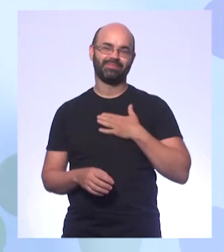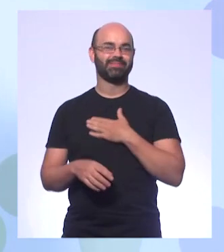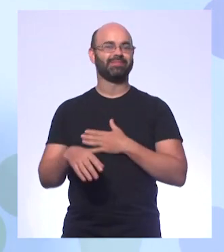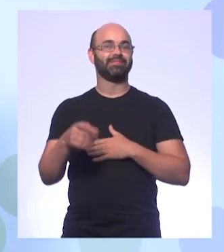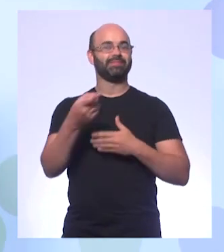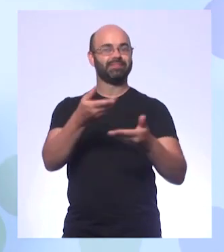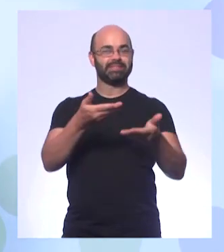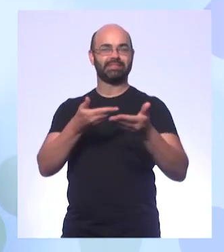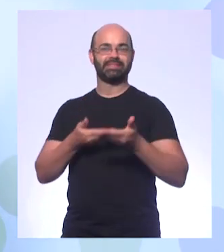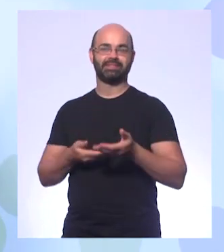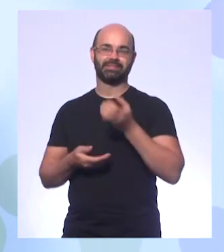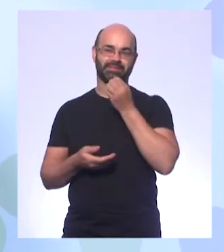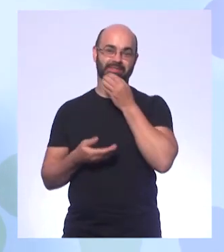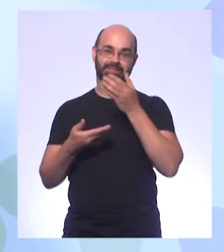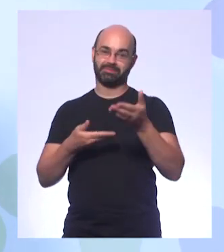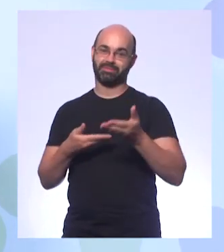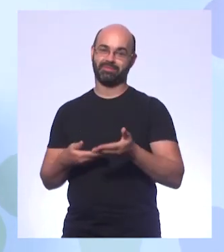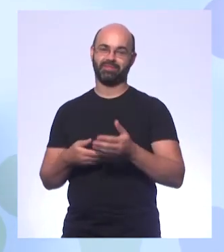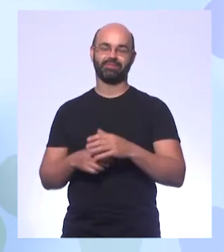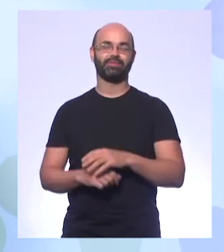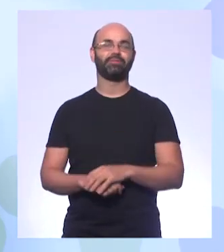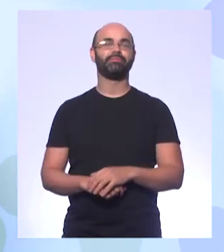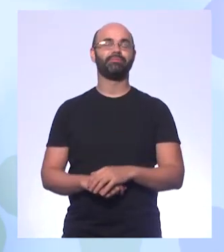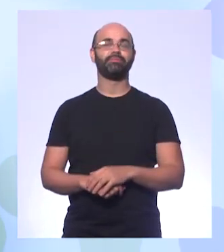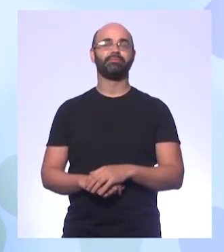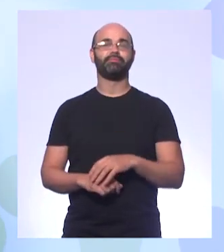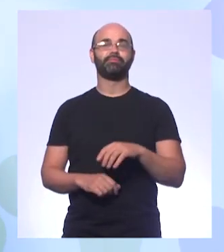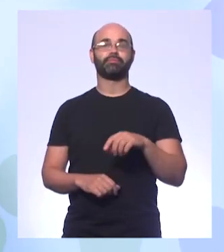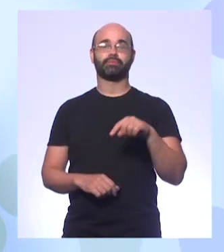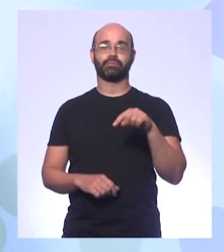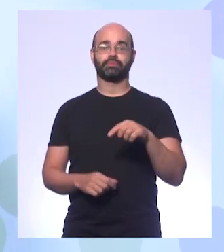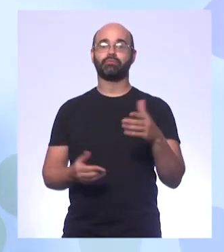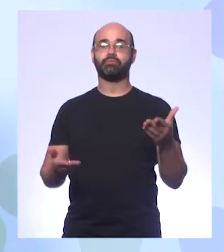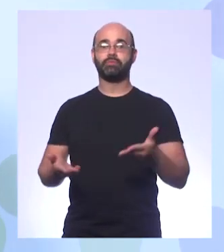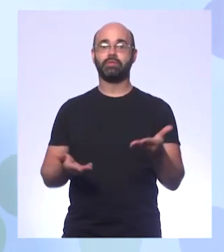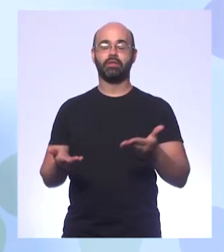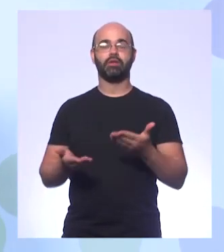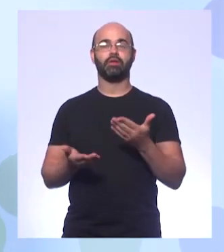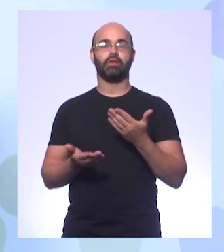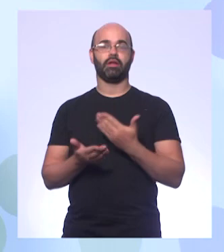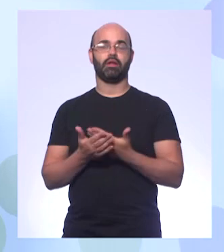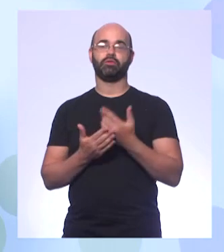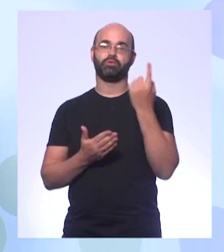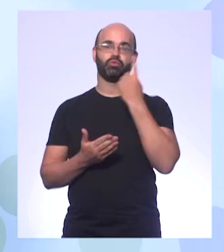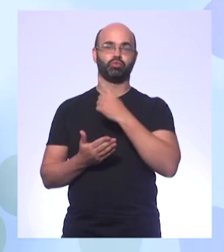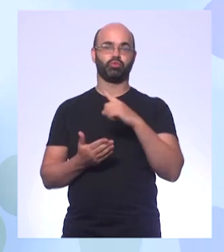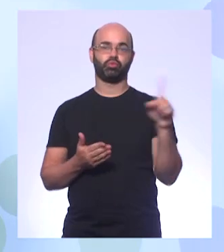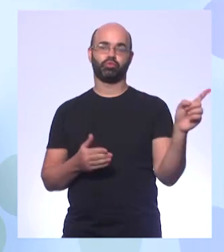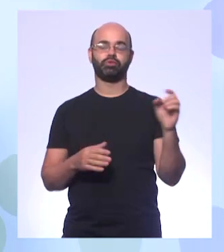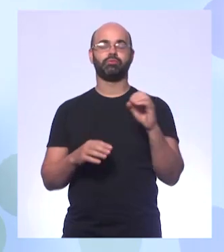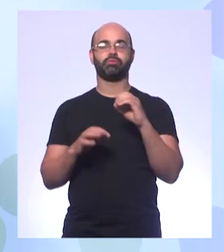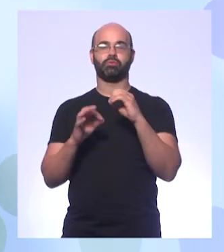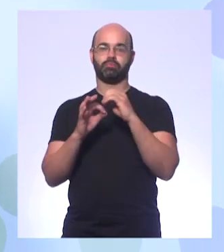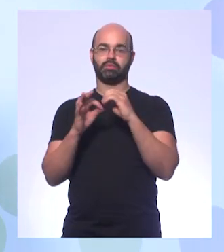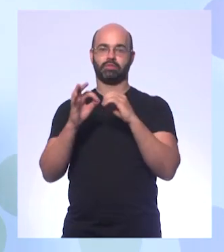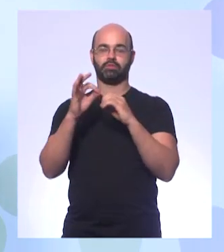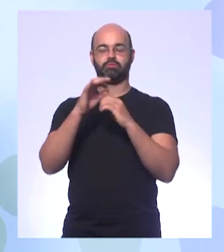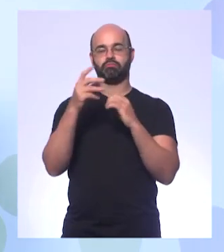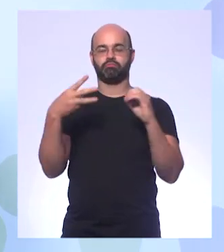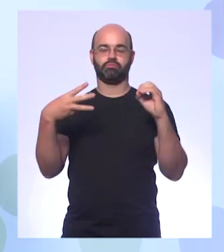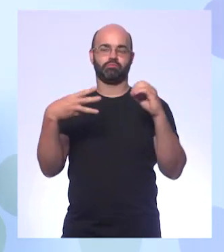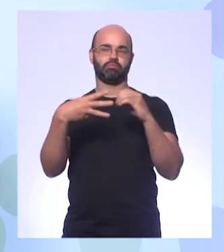nossas aulas. Esta, então, será a última aula sobre respiração celular. Tá? Então, a gente começou falando